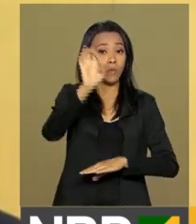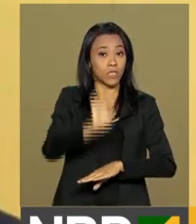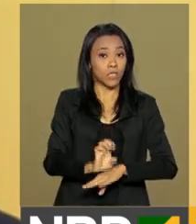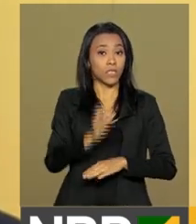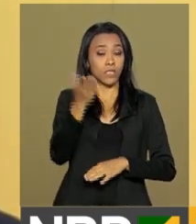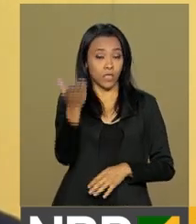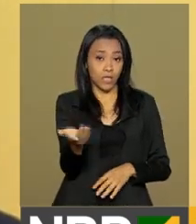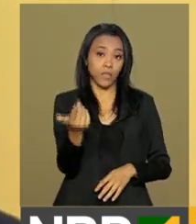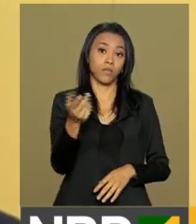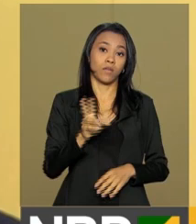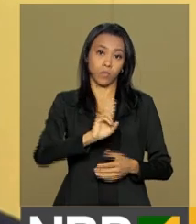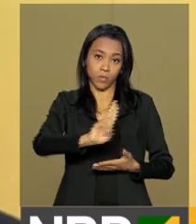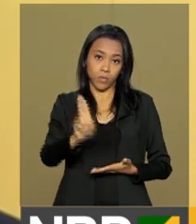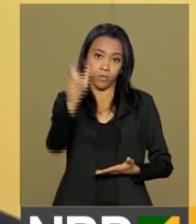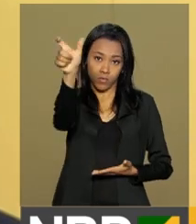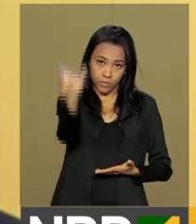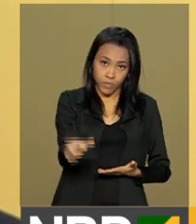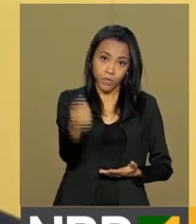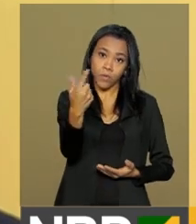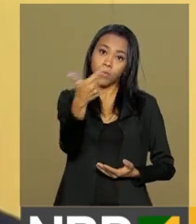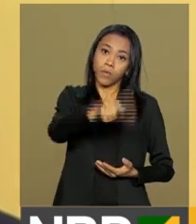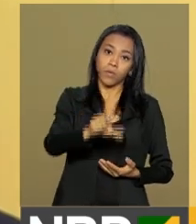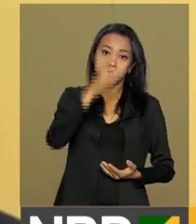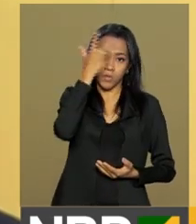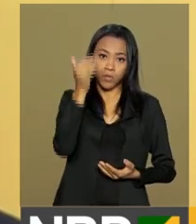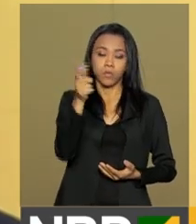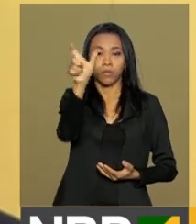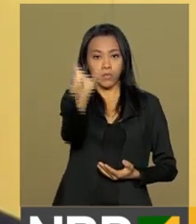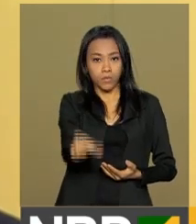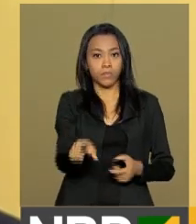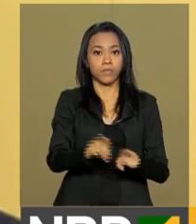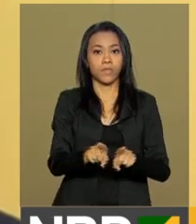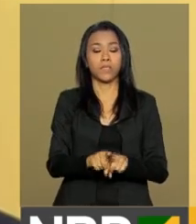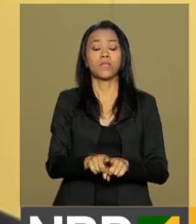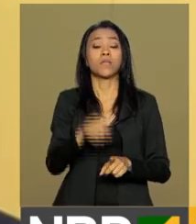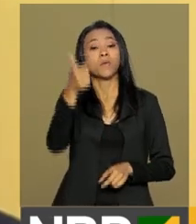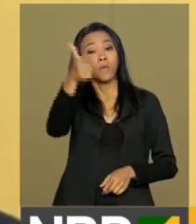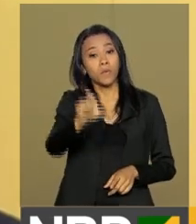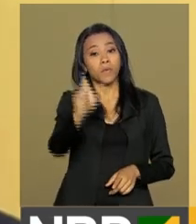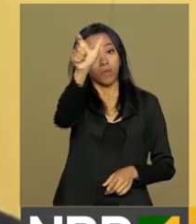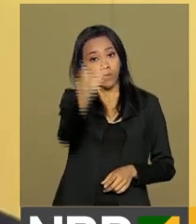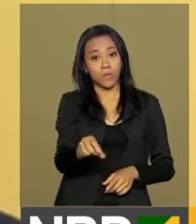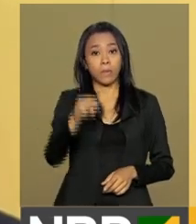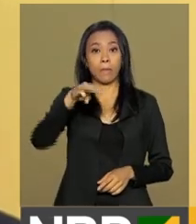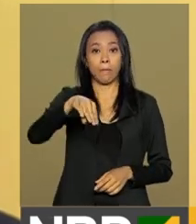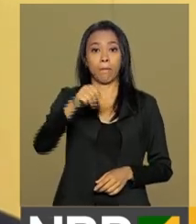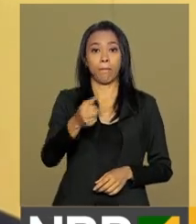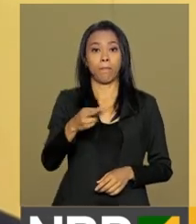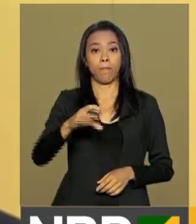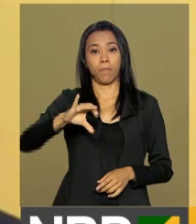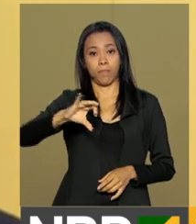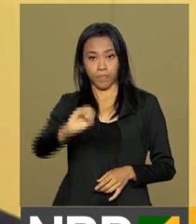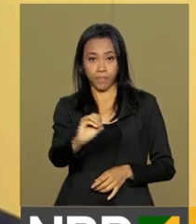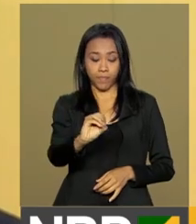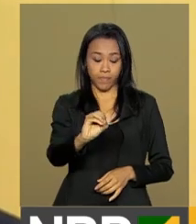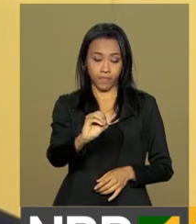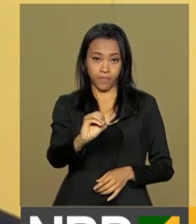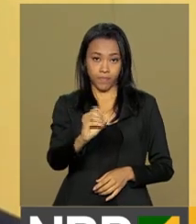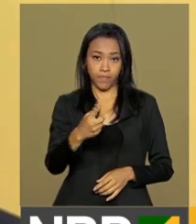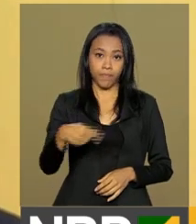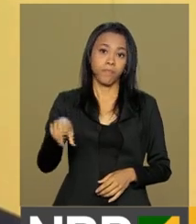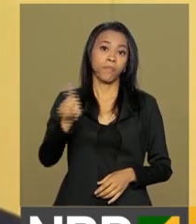Lissauer, Jean e Vitor, o Márcio Freitas, da CB,